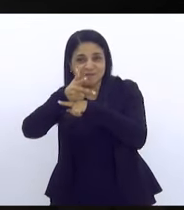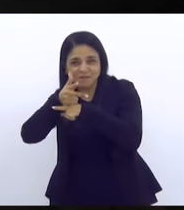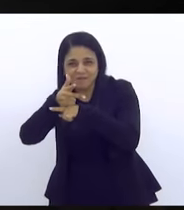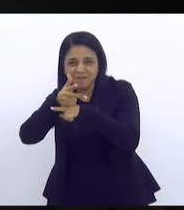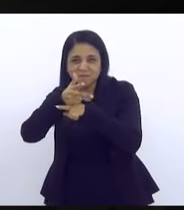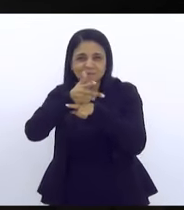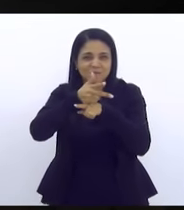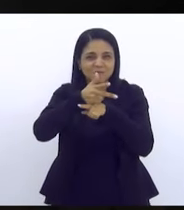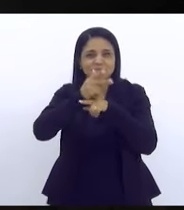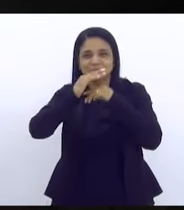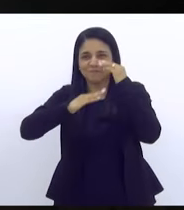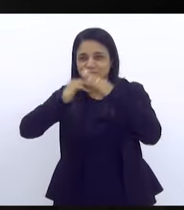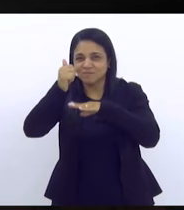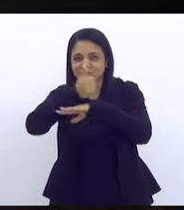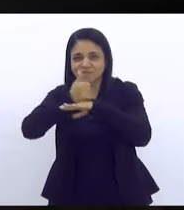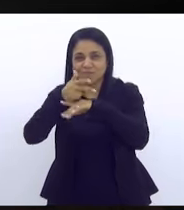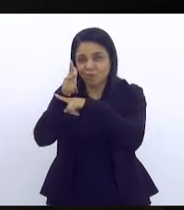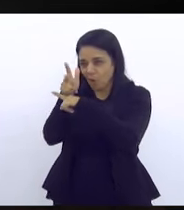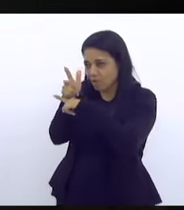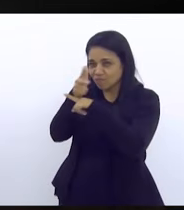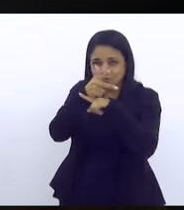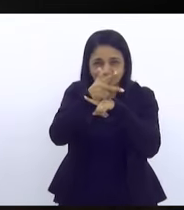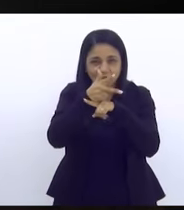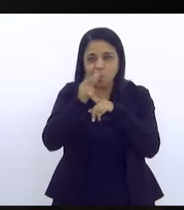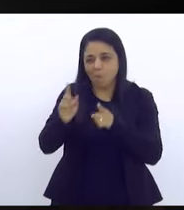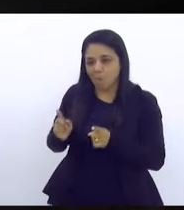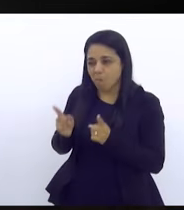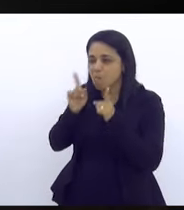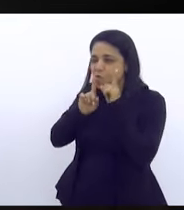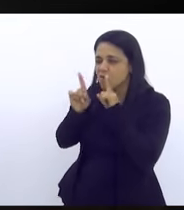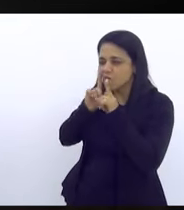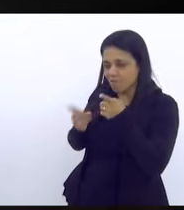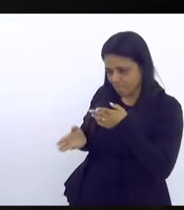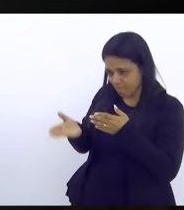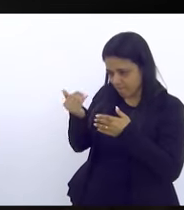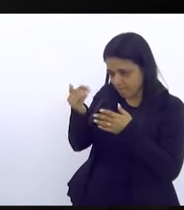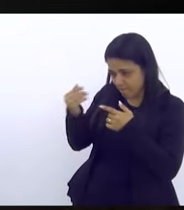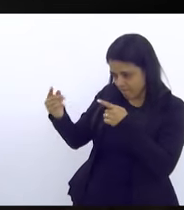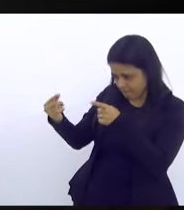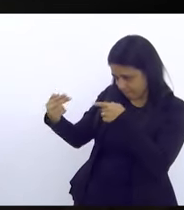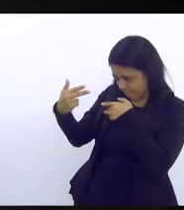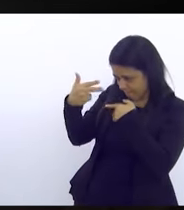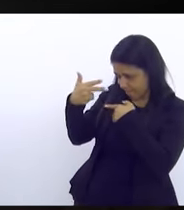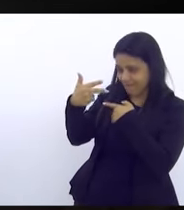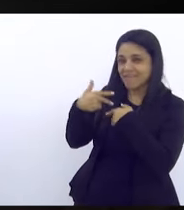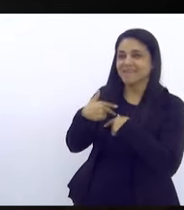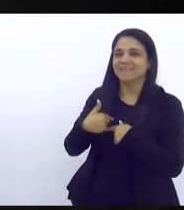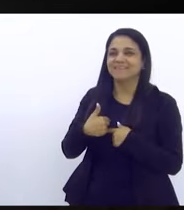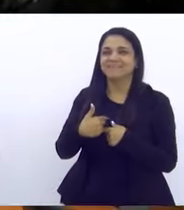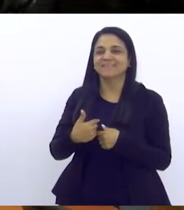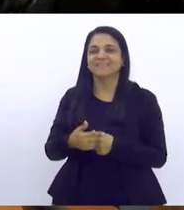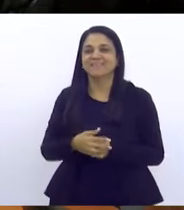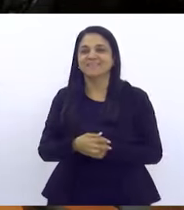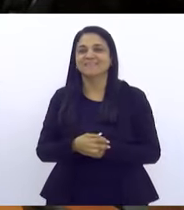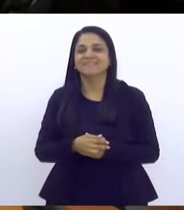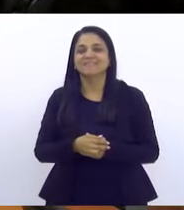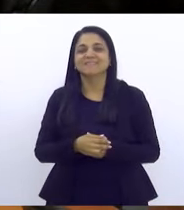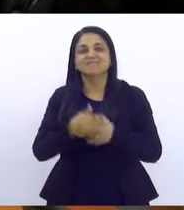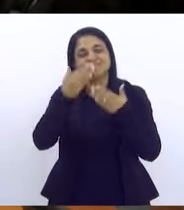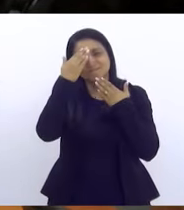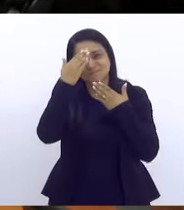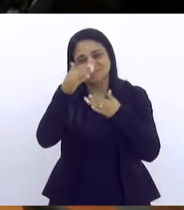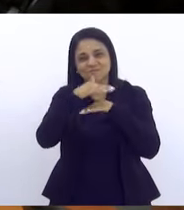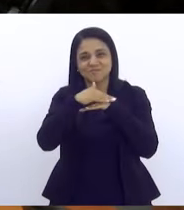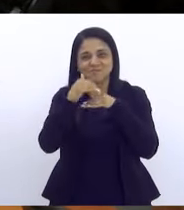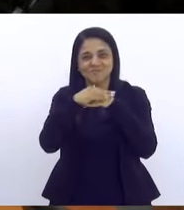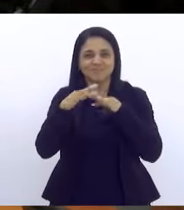fica focada na tia o tempo inteiro, que eu provoco eles, fala, vem aqui em mim, vem em mim. Muito obrigado pelo carinho